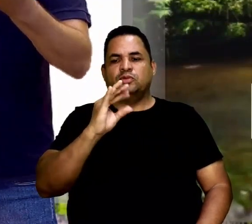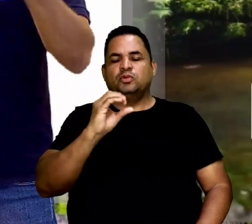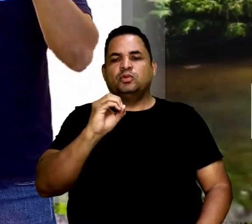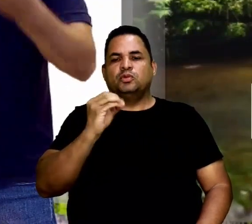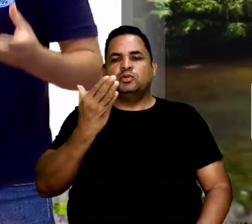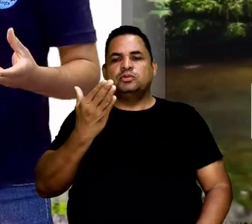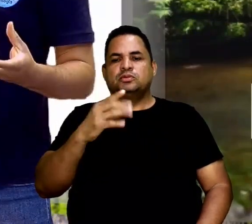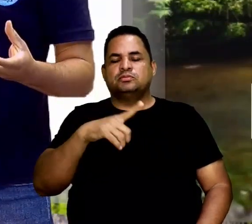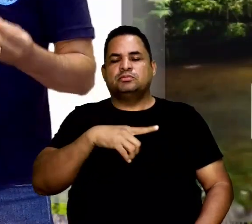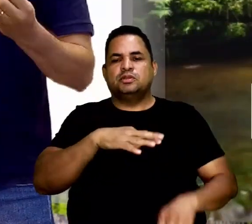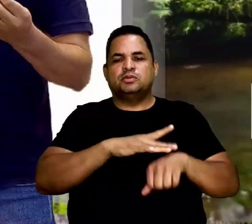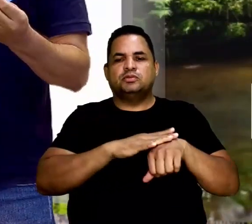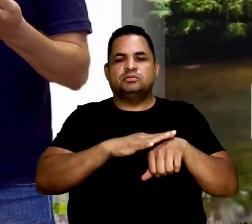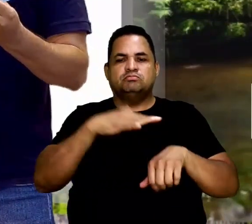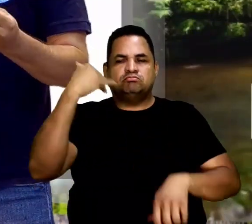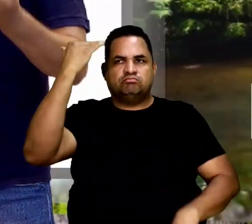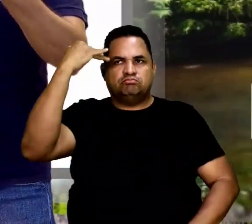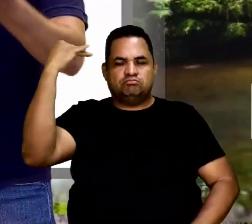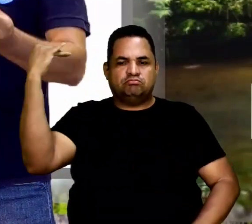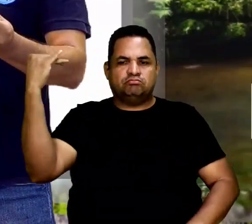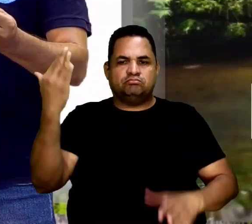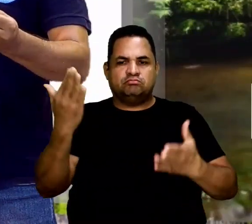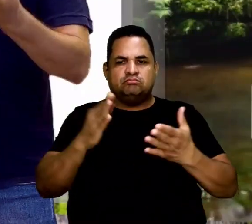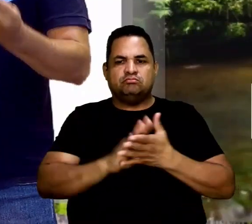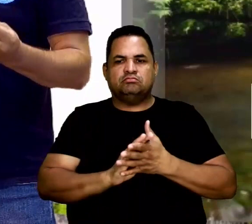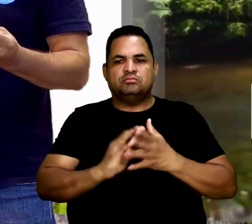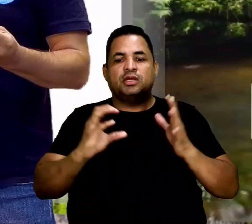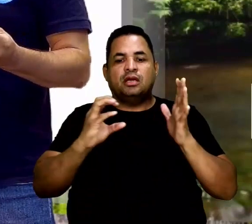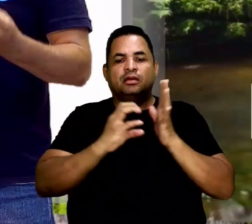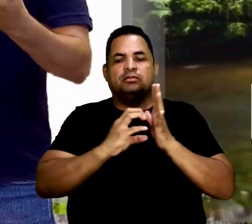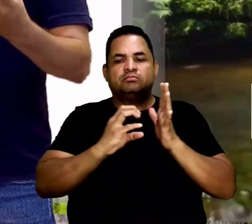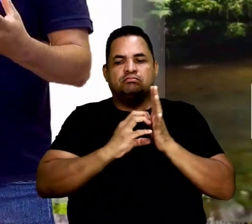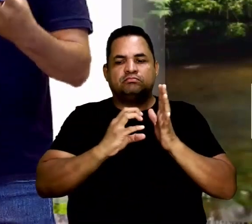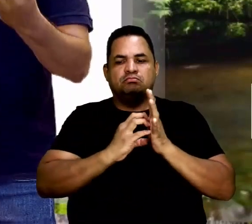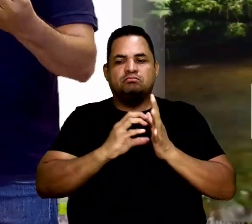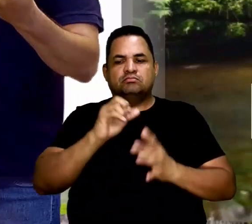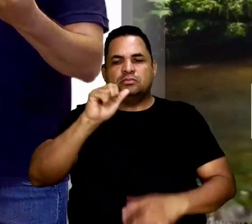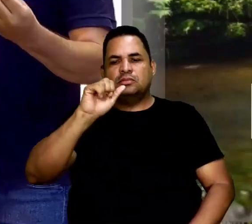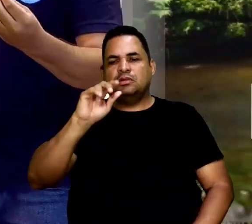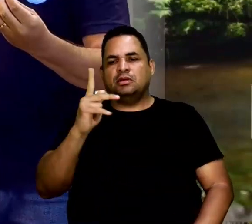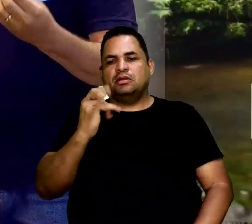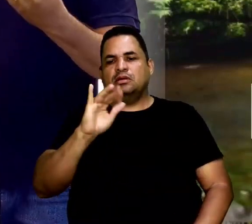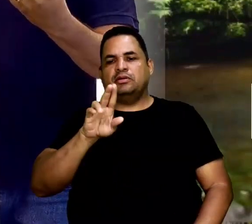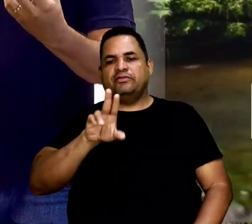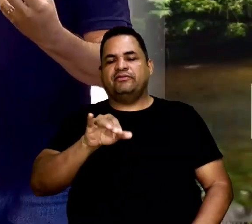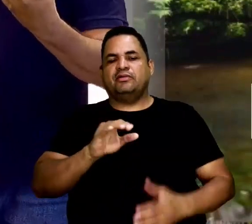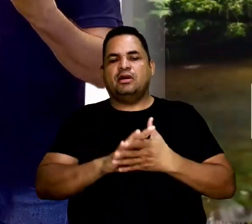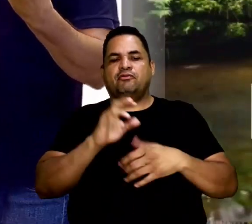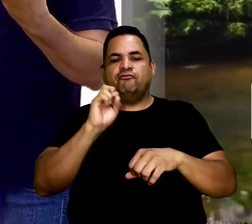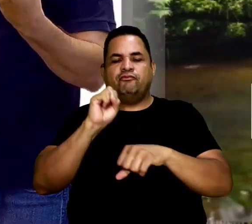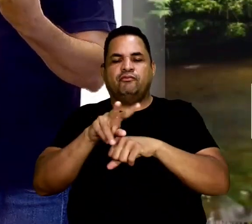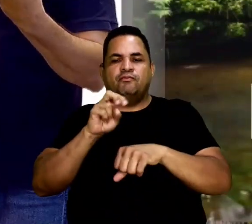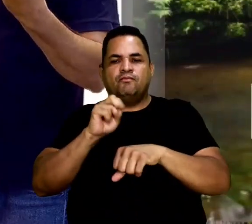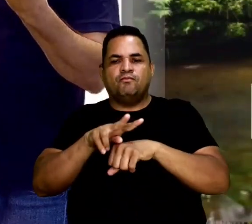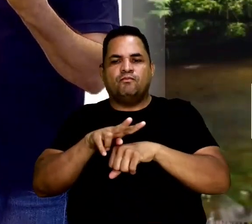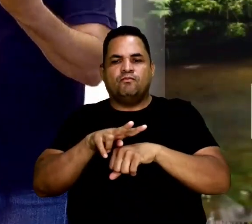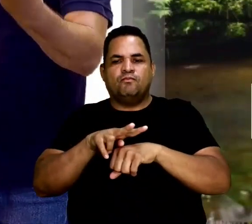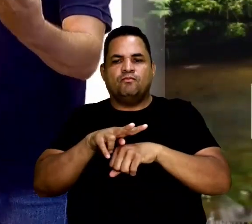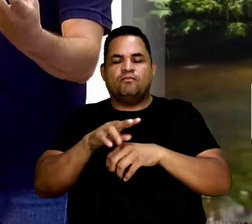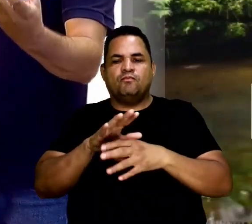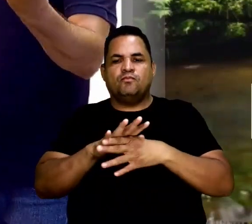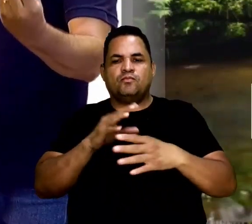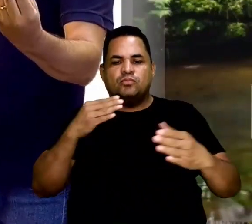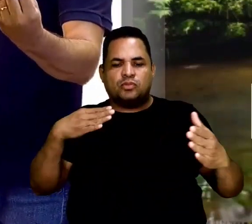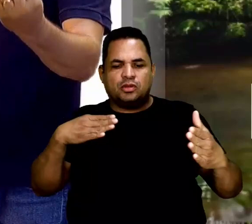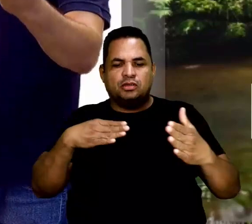Uma doença muito famosa que está ligada a isso é a AIDS, o HIV. O HIV ele é um vírus que ele